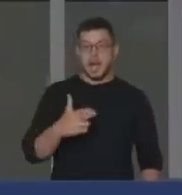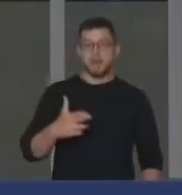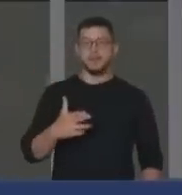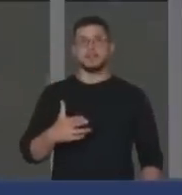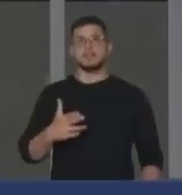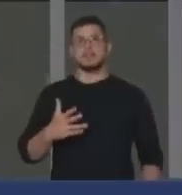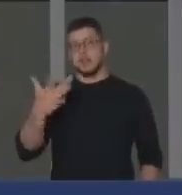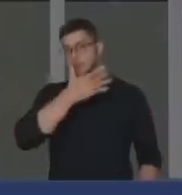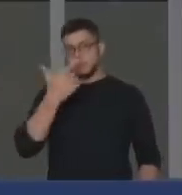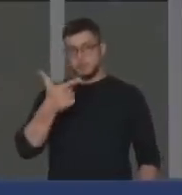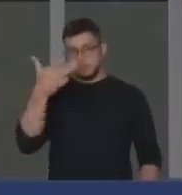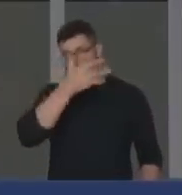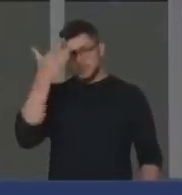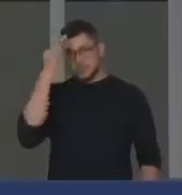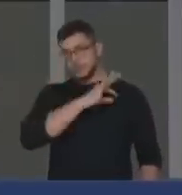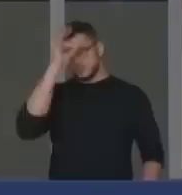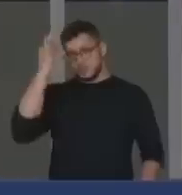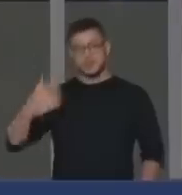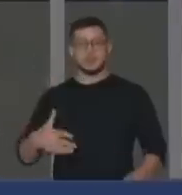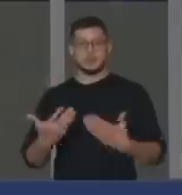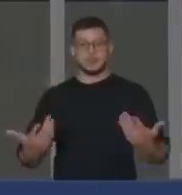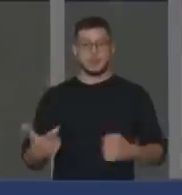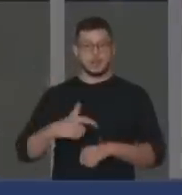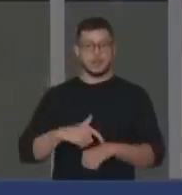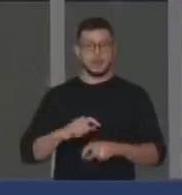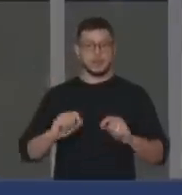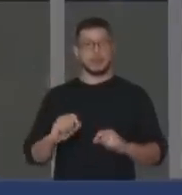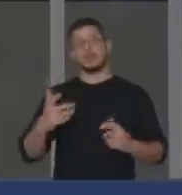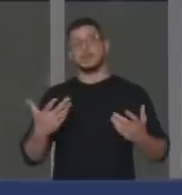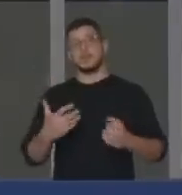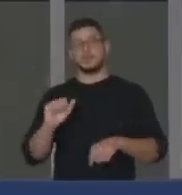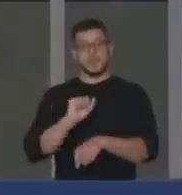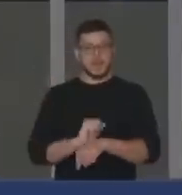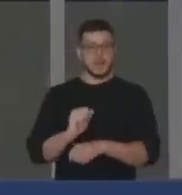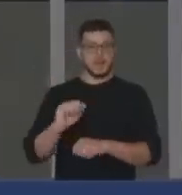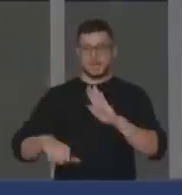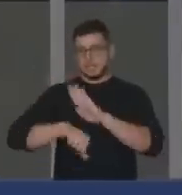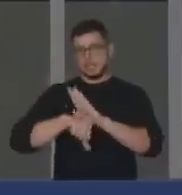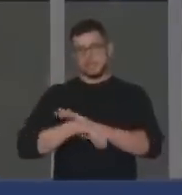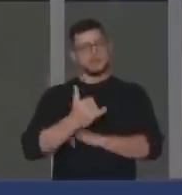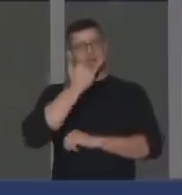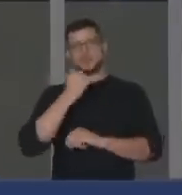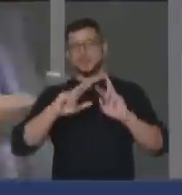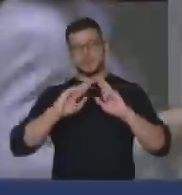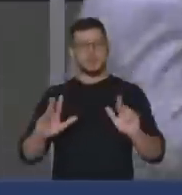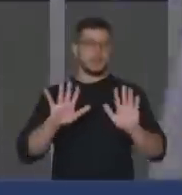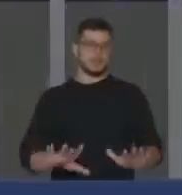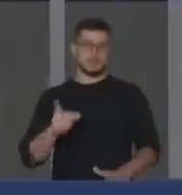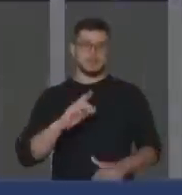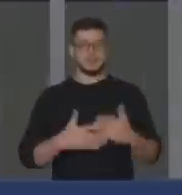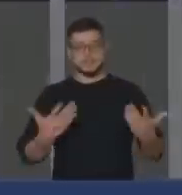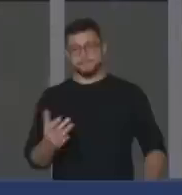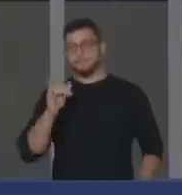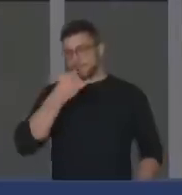né, de o ímpeto de suas horas dele é reduzido para cometer o seu crime, porque ele é um agente que pensa antes de cometer o seu crime. Então, infelizmente, vai